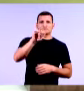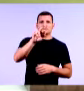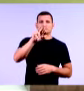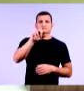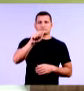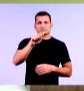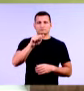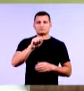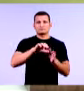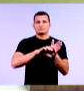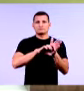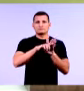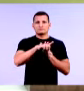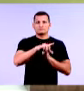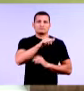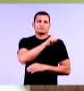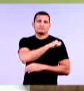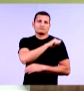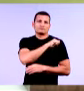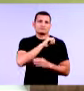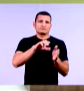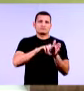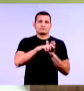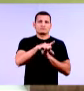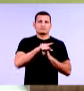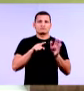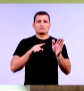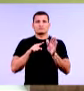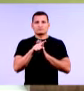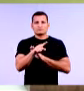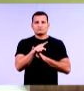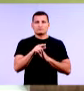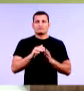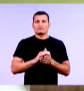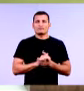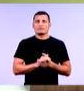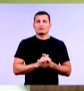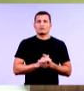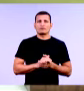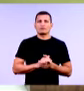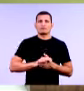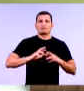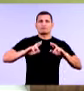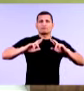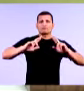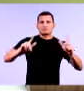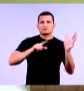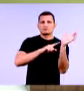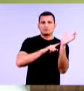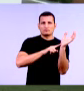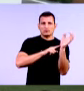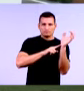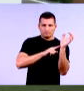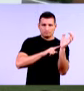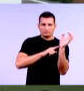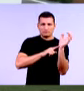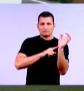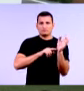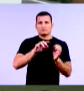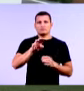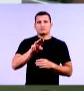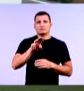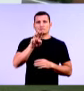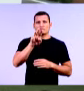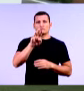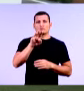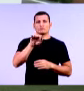seguinte, e aliás, os alunos de Cacoal perguntaram o seguinte, qual a diferença entre Wi-Fi e wireless, aproveitando que nós estamos